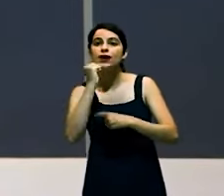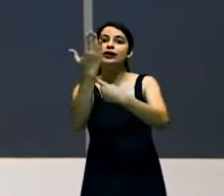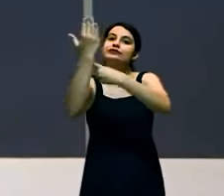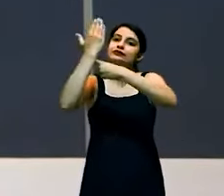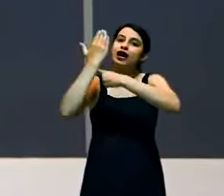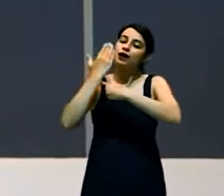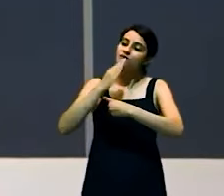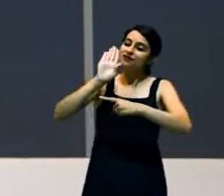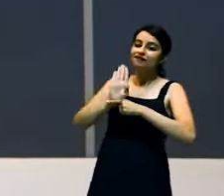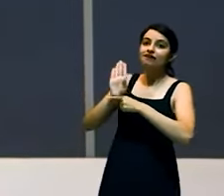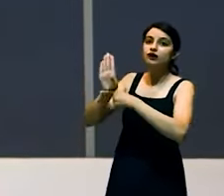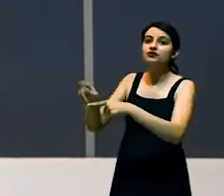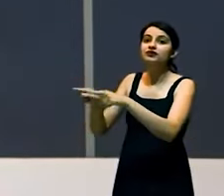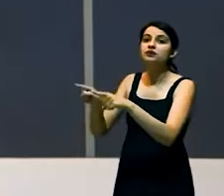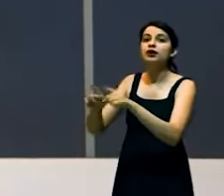ajude o seu filho,